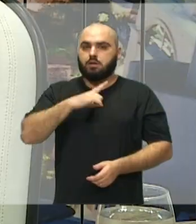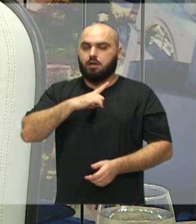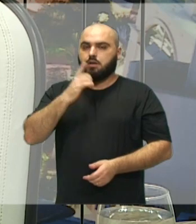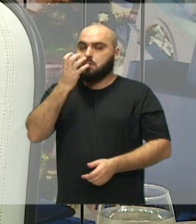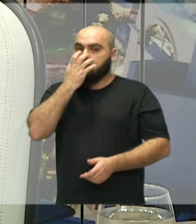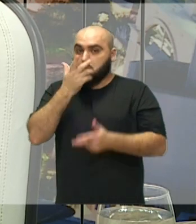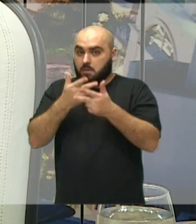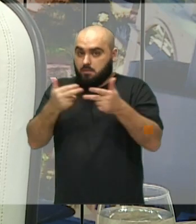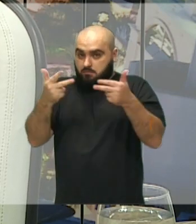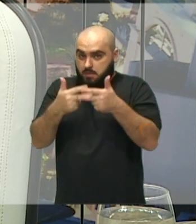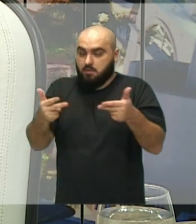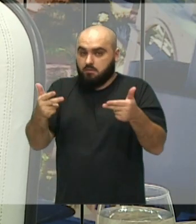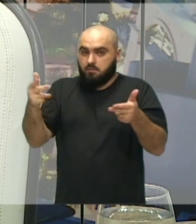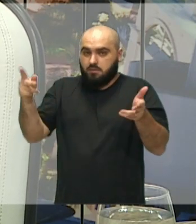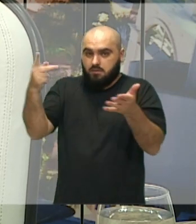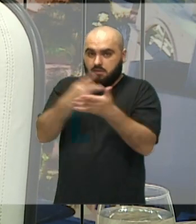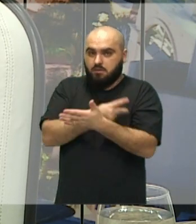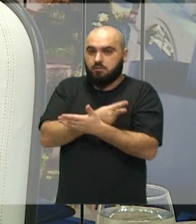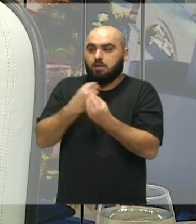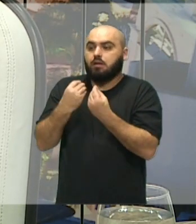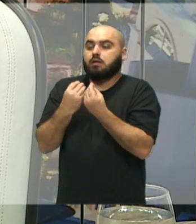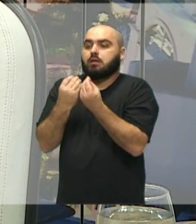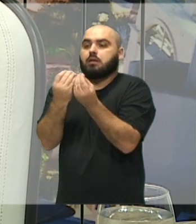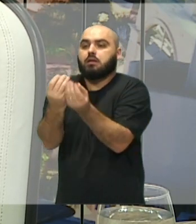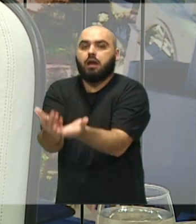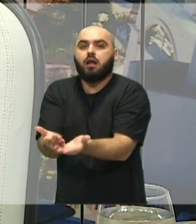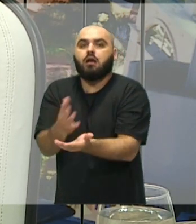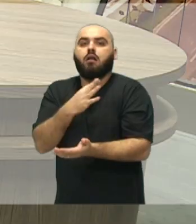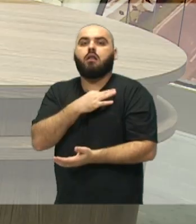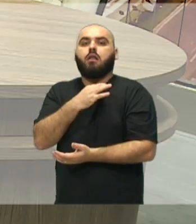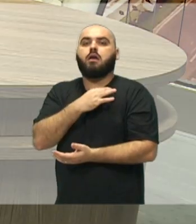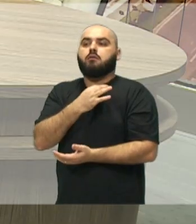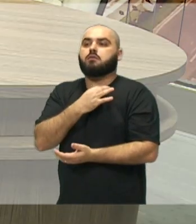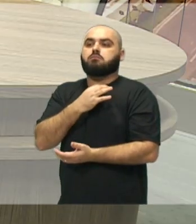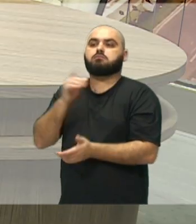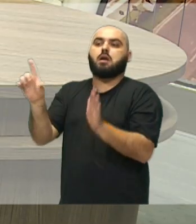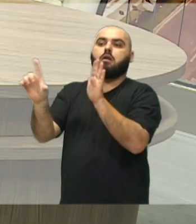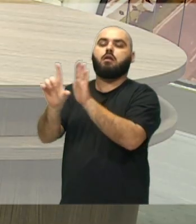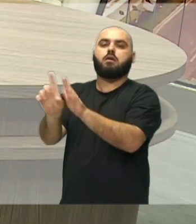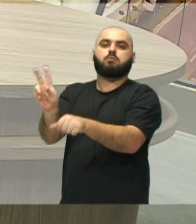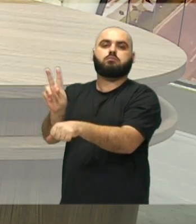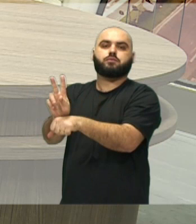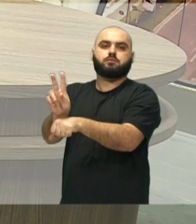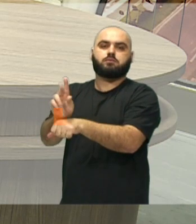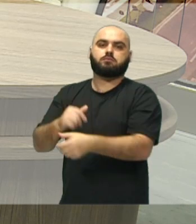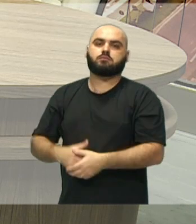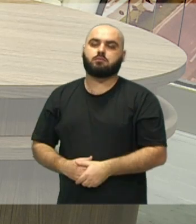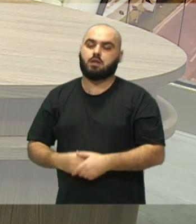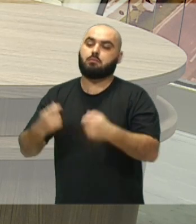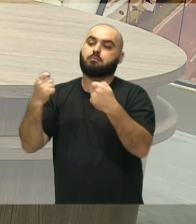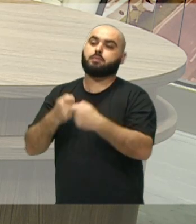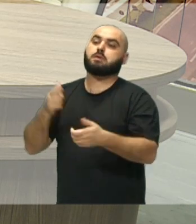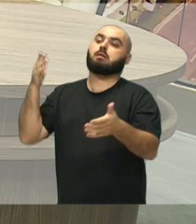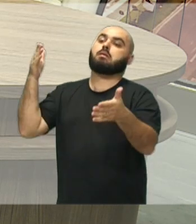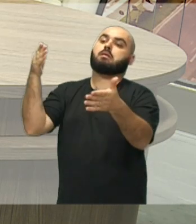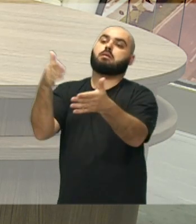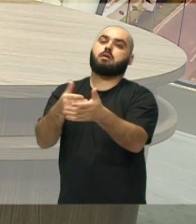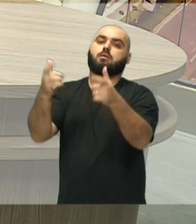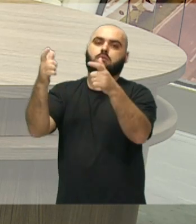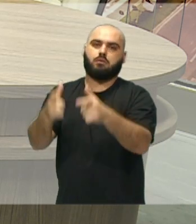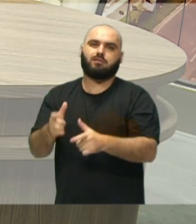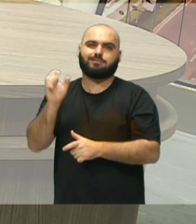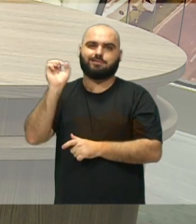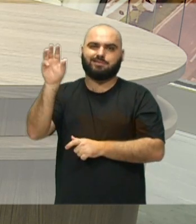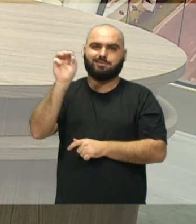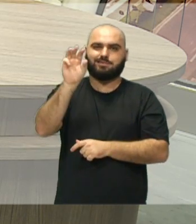ilegal, a entrega voluntária ela é protegida por lei, ela não tem nenhuma punição. Você tem que ir até um órgão ambiental, né? Até no nosso